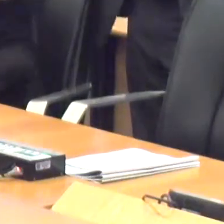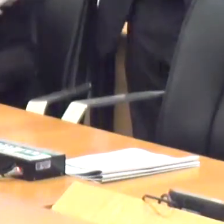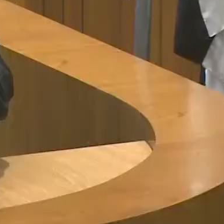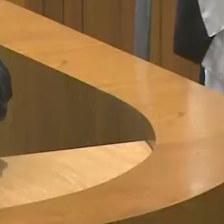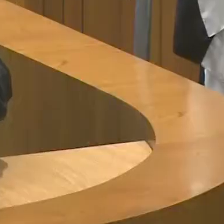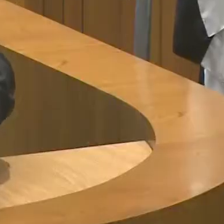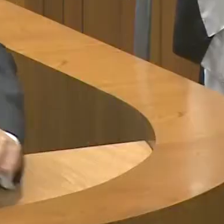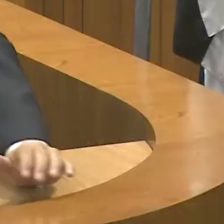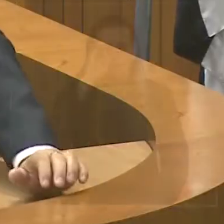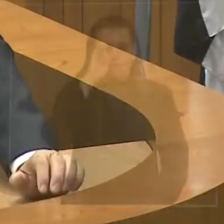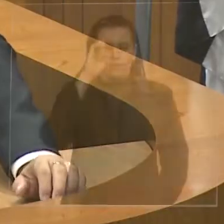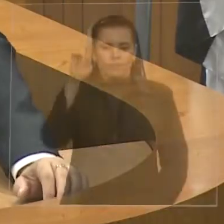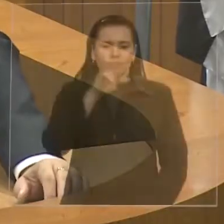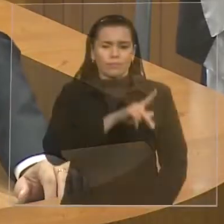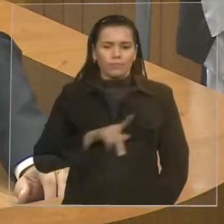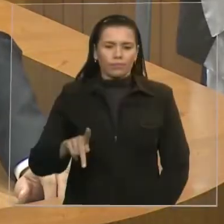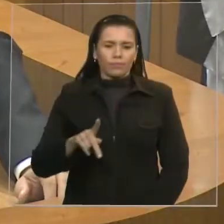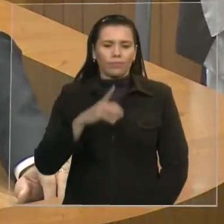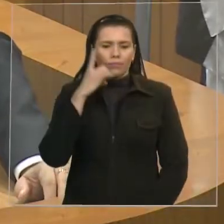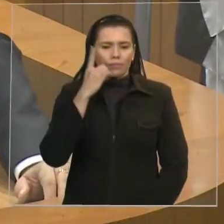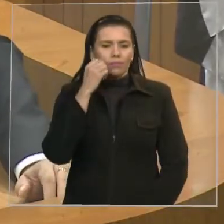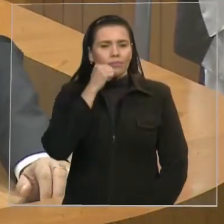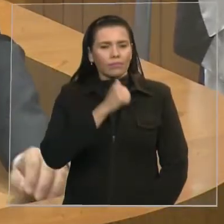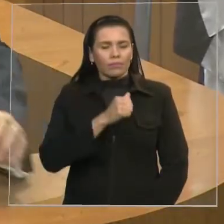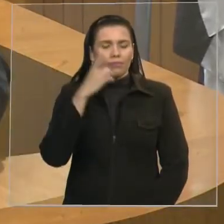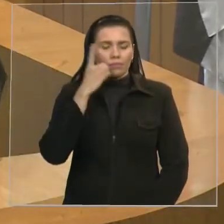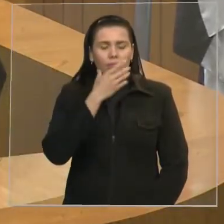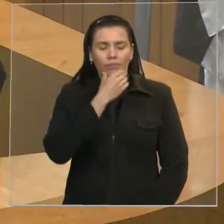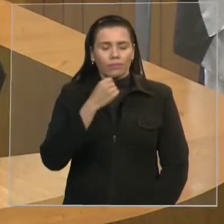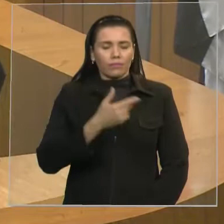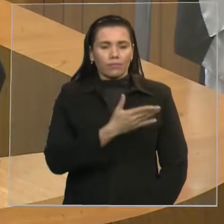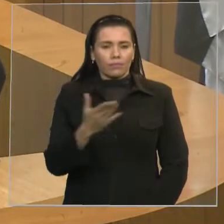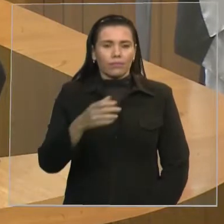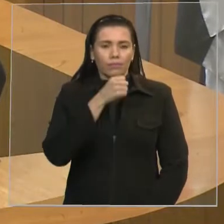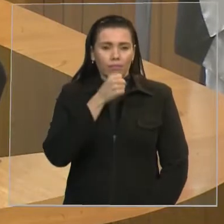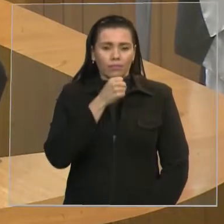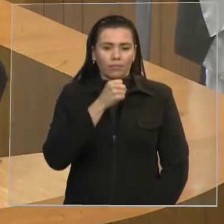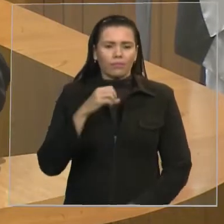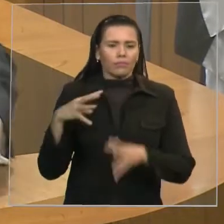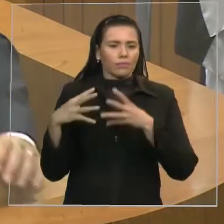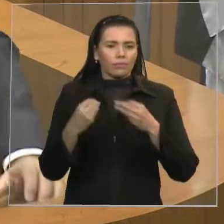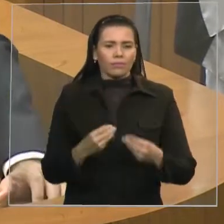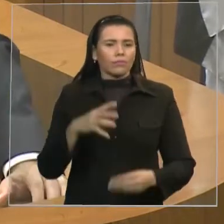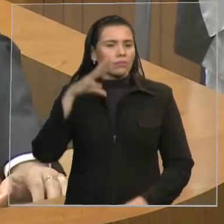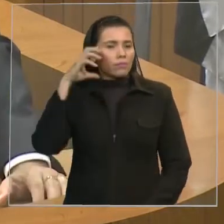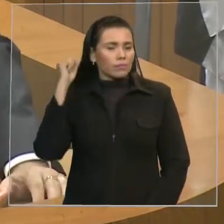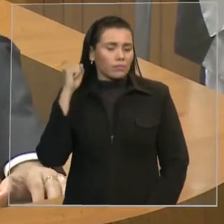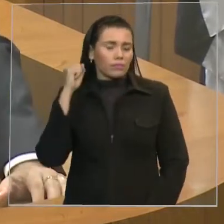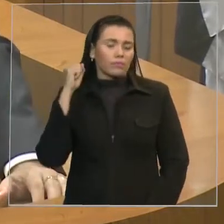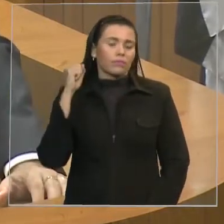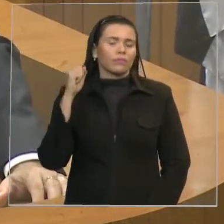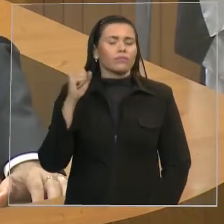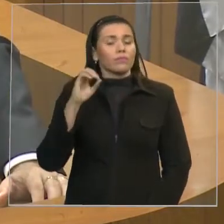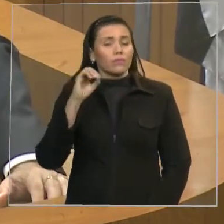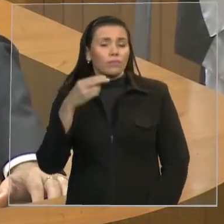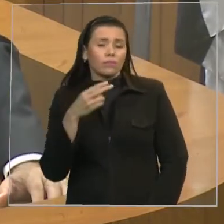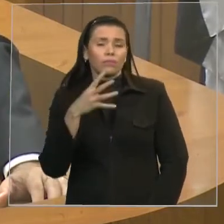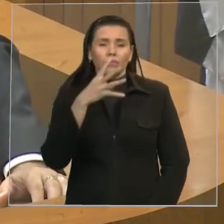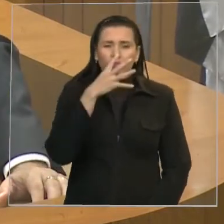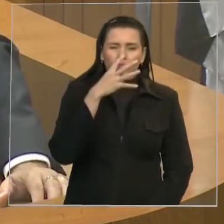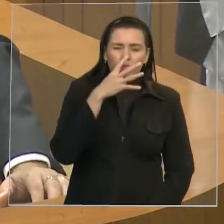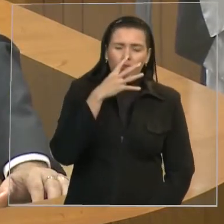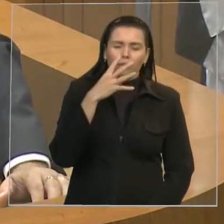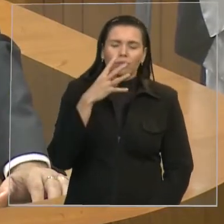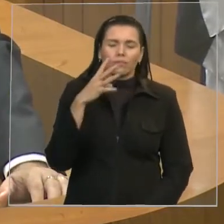Senhor presidente, senhoras deputadas, senhores deputados, imprensa, todos que nos ouvem e nos assistem pela rádio e TV